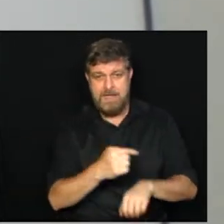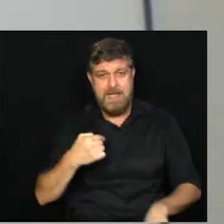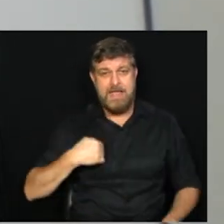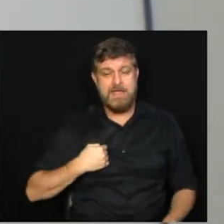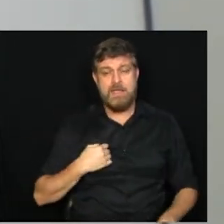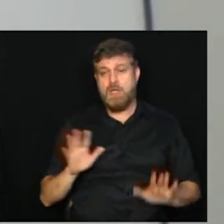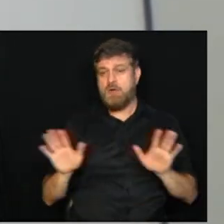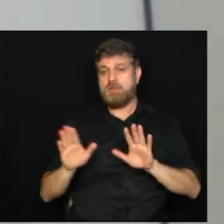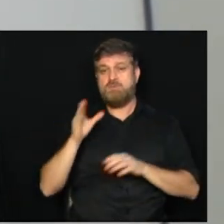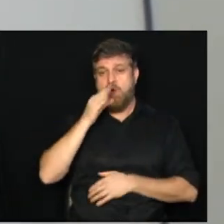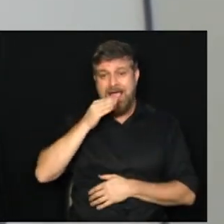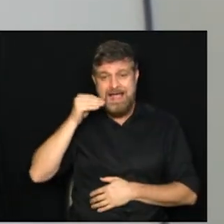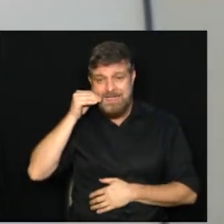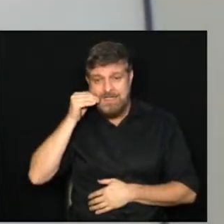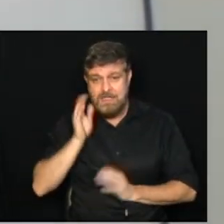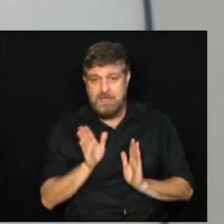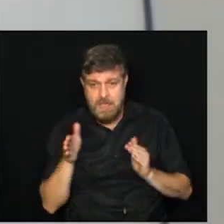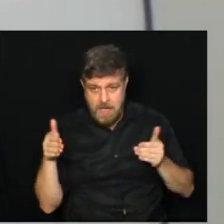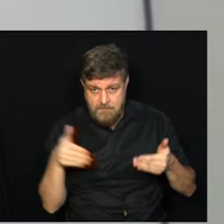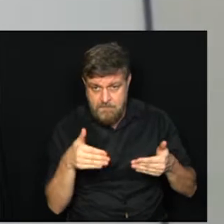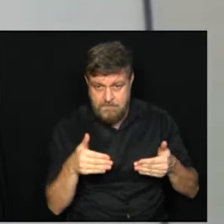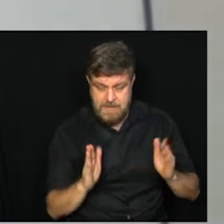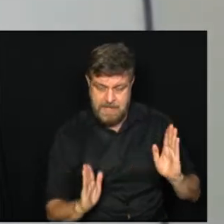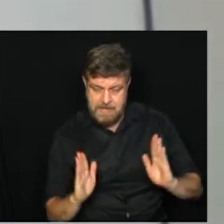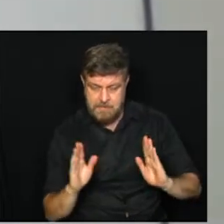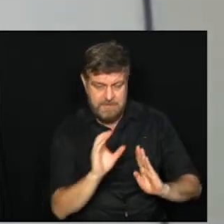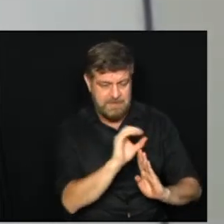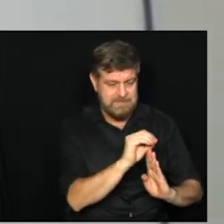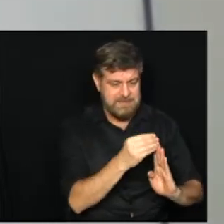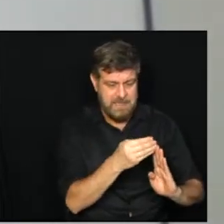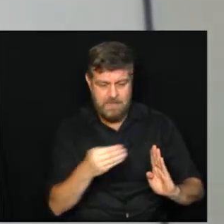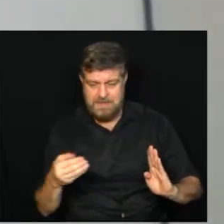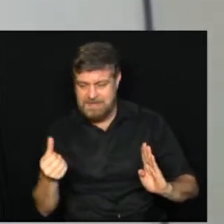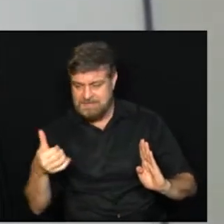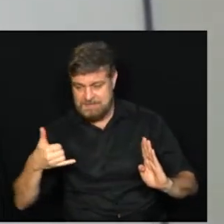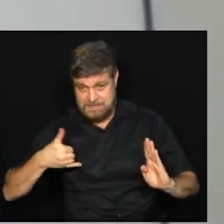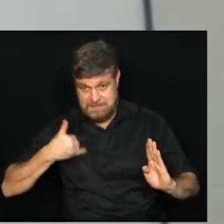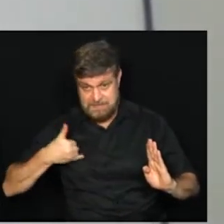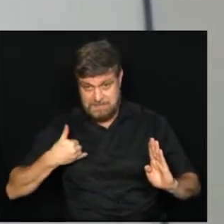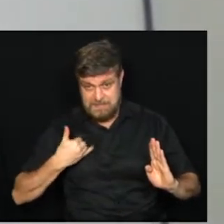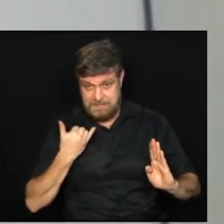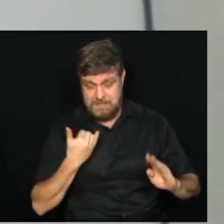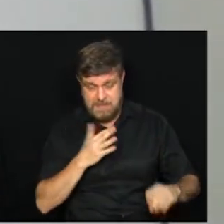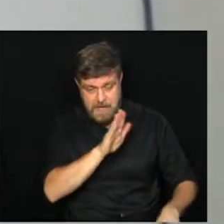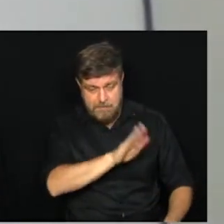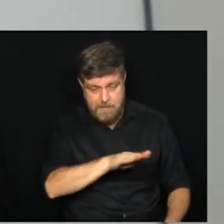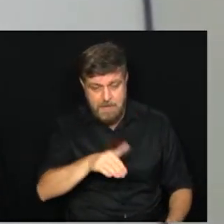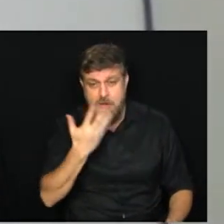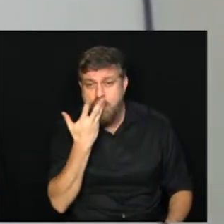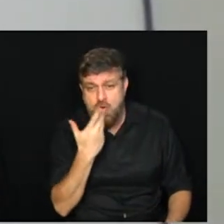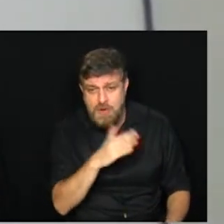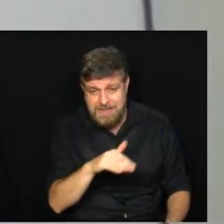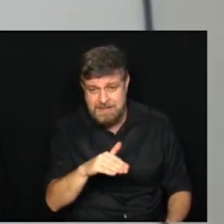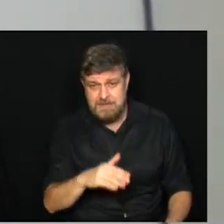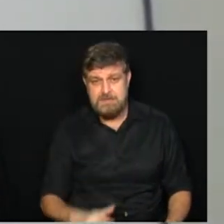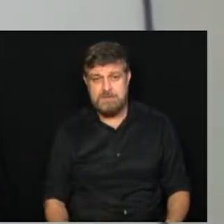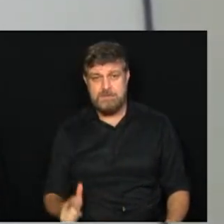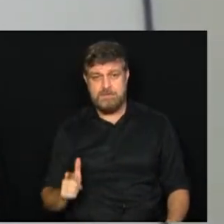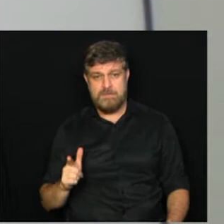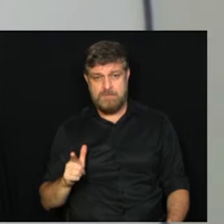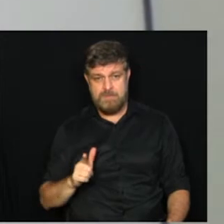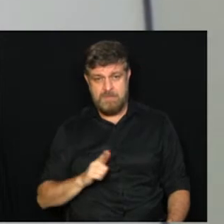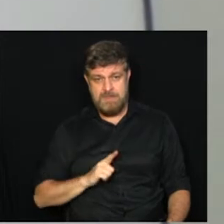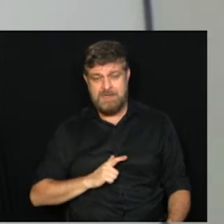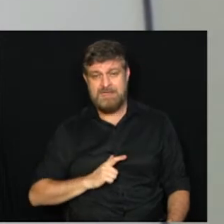eu vou me atentar ao PIC mesmo, a criança, tá joia? E dizer que o Campinas ainda